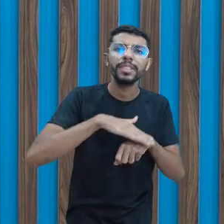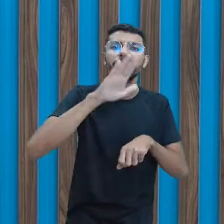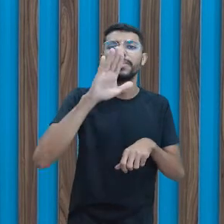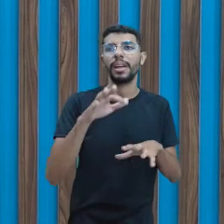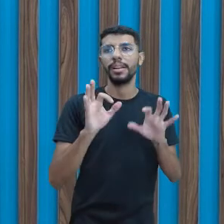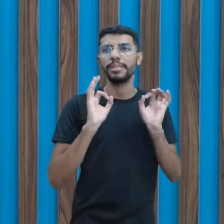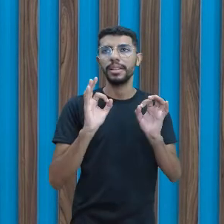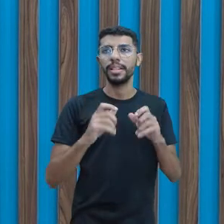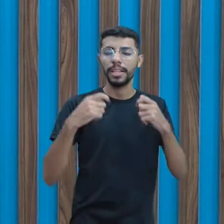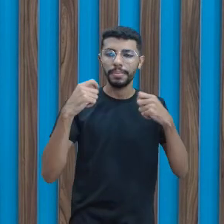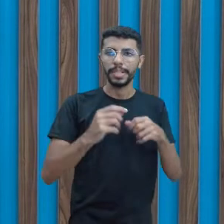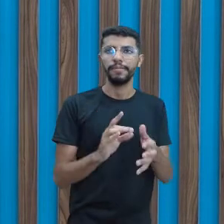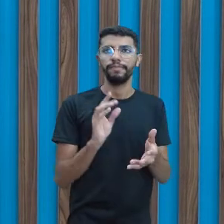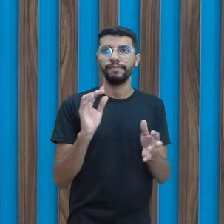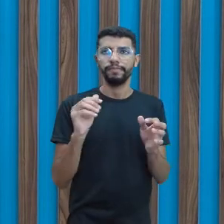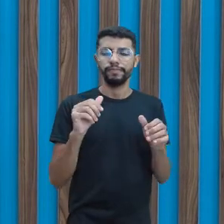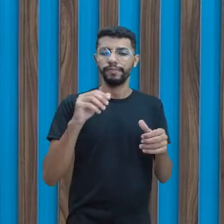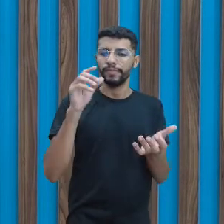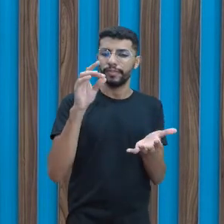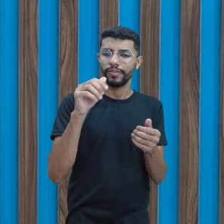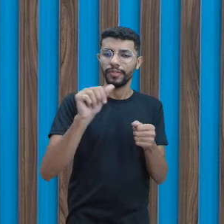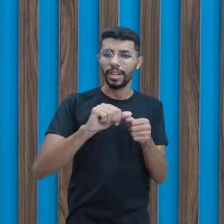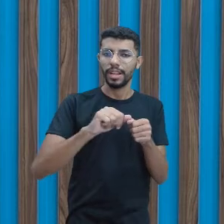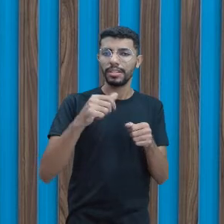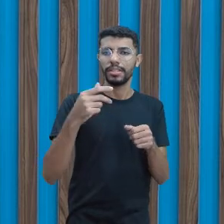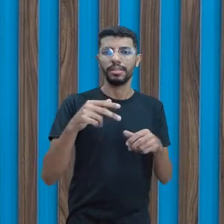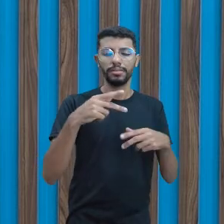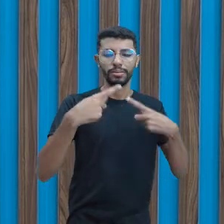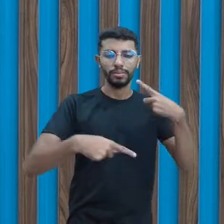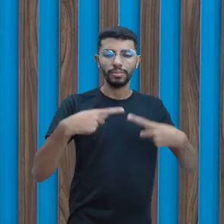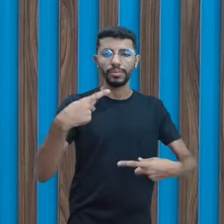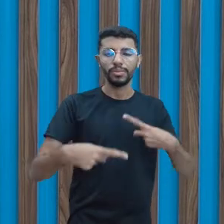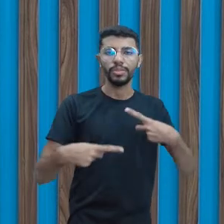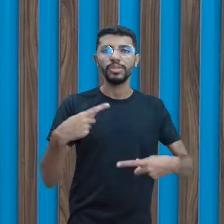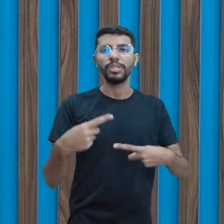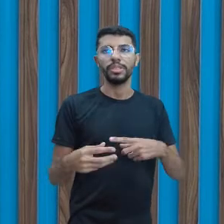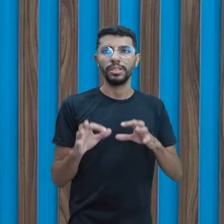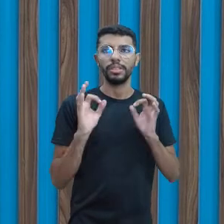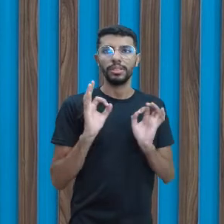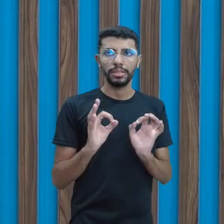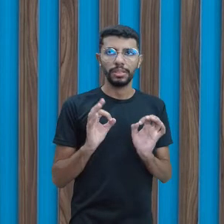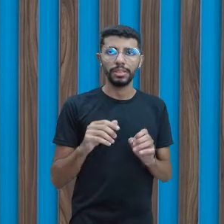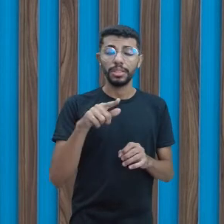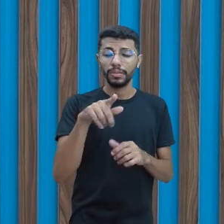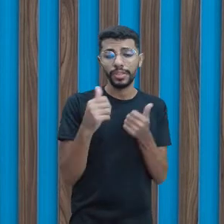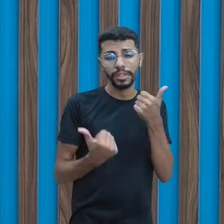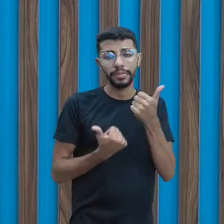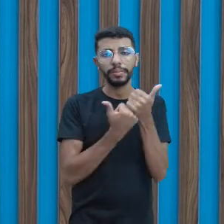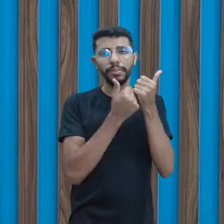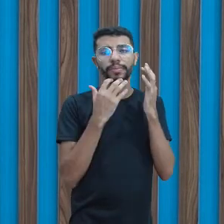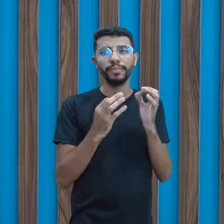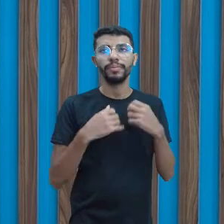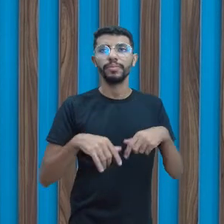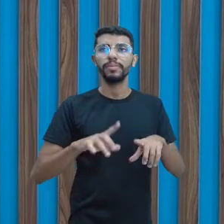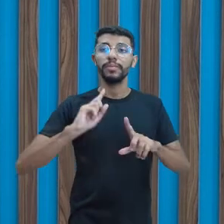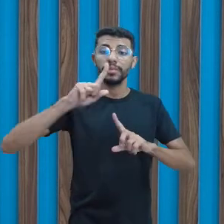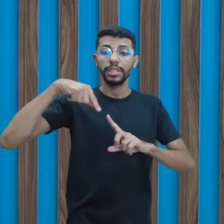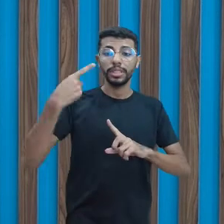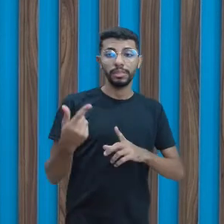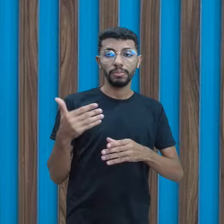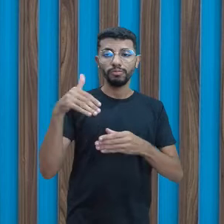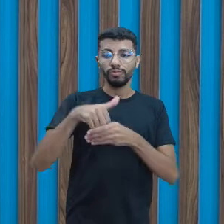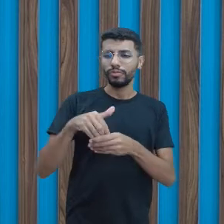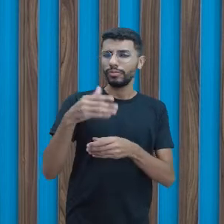seja aí executado, realizado pelos políticos que você, porventura, vai apoiar. E depois, né, da votação,